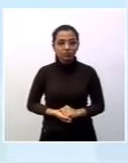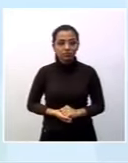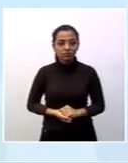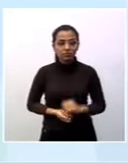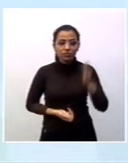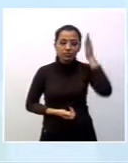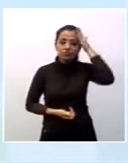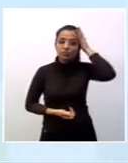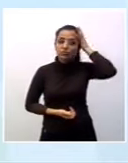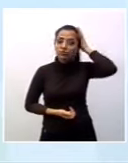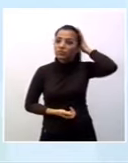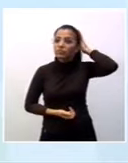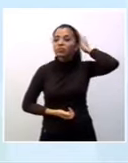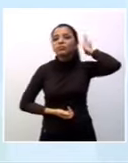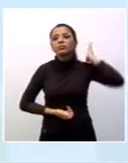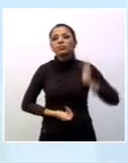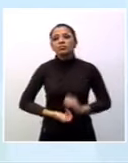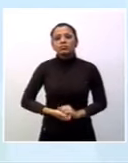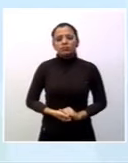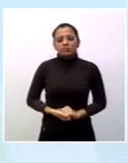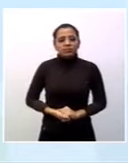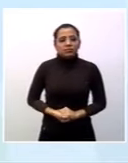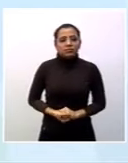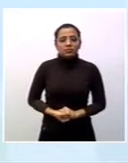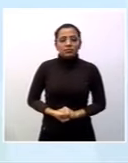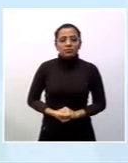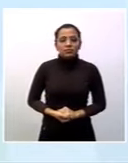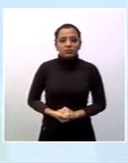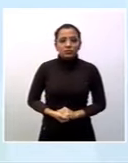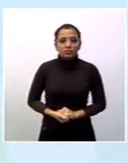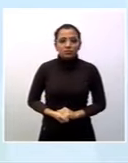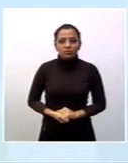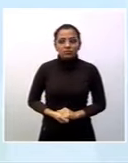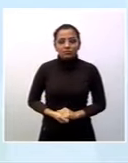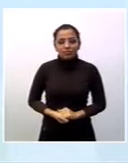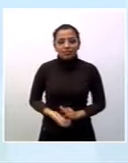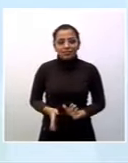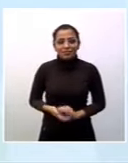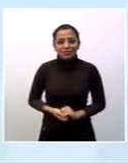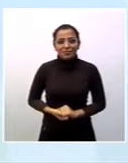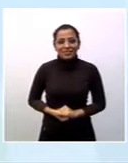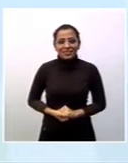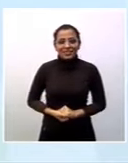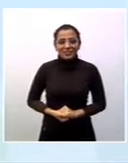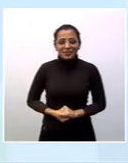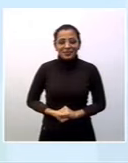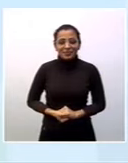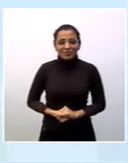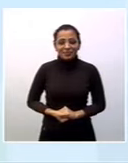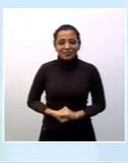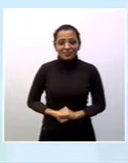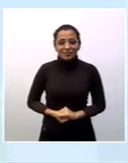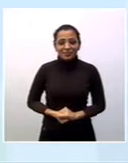a próxima e aí e a população brasileira